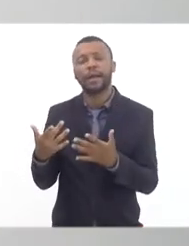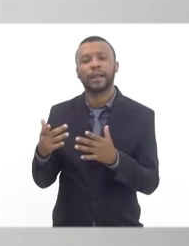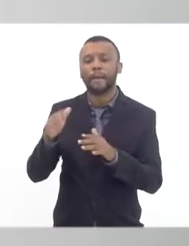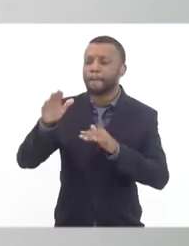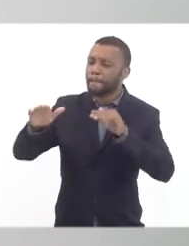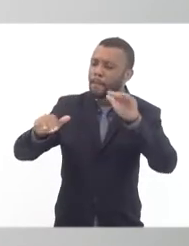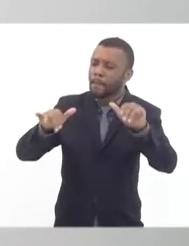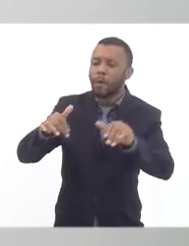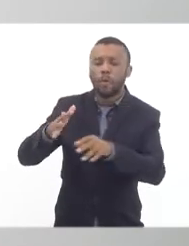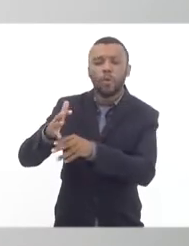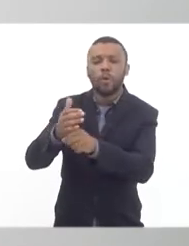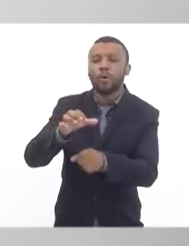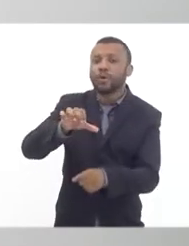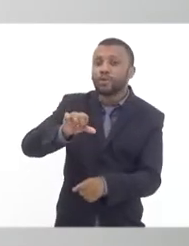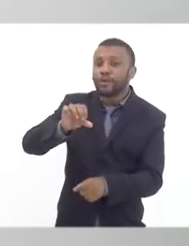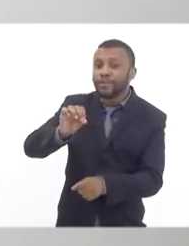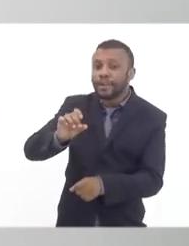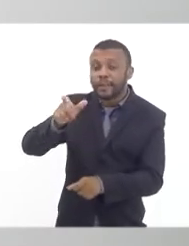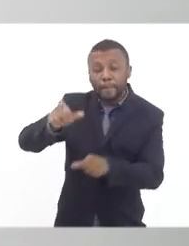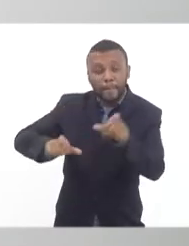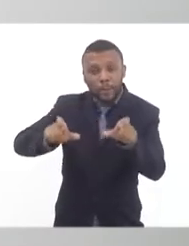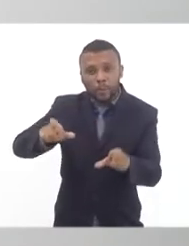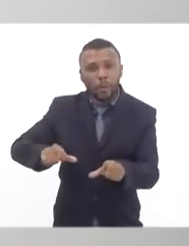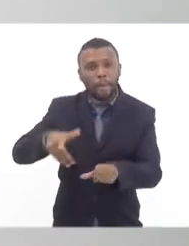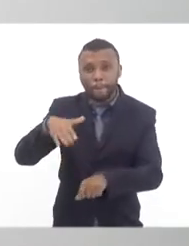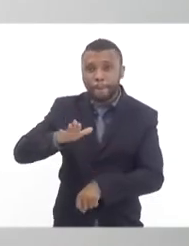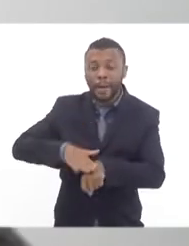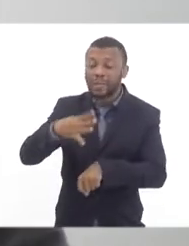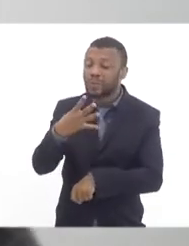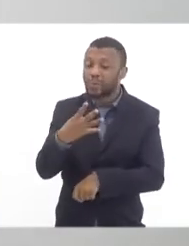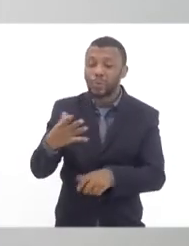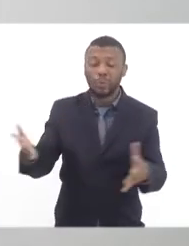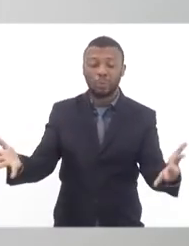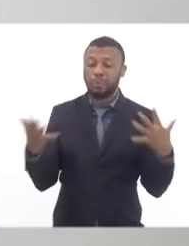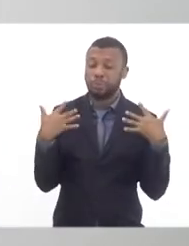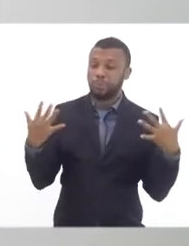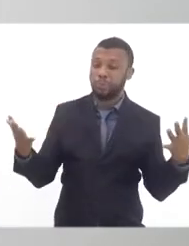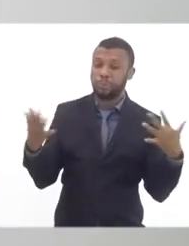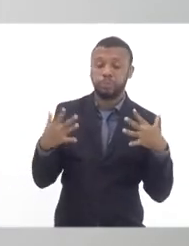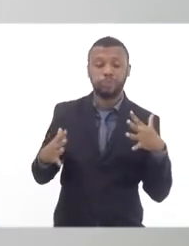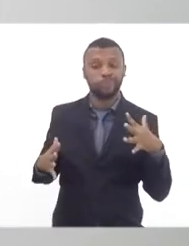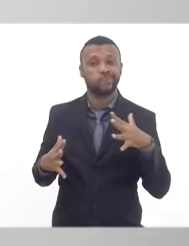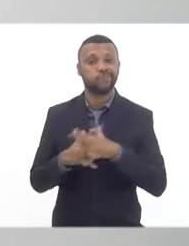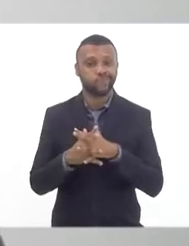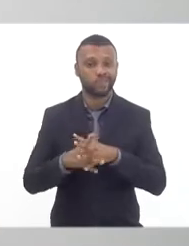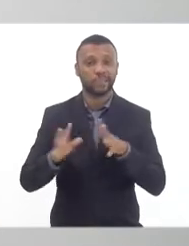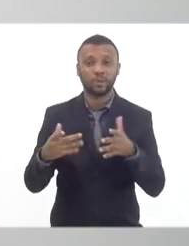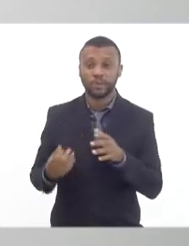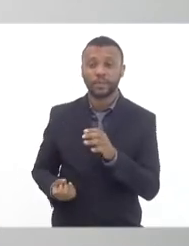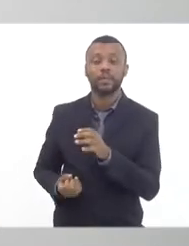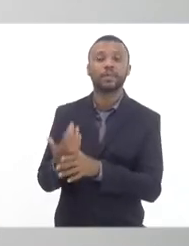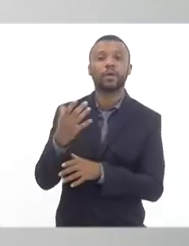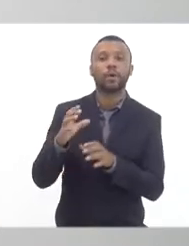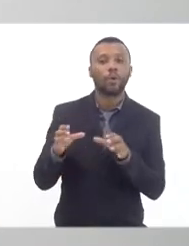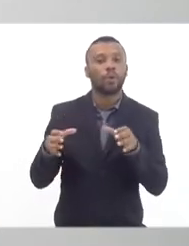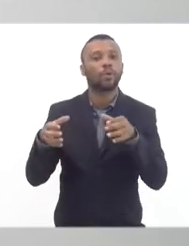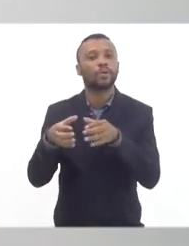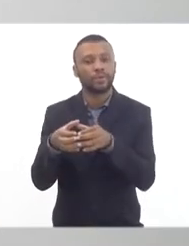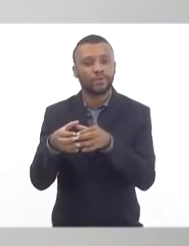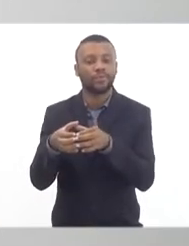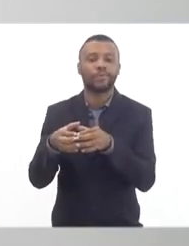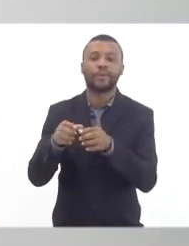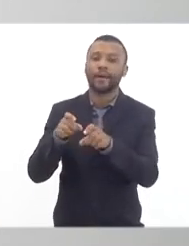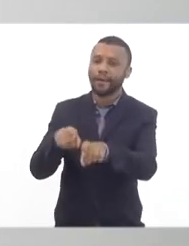mais de 90 pessoas, para nossa surpresa, num calor medonho, e ali nasceu o coletivo Fazenda Colubandê Quem Ama